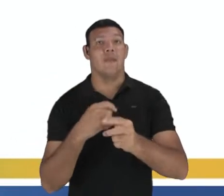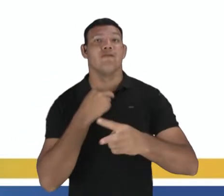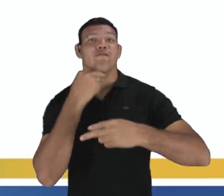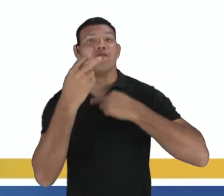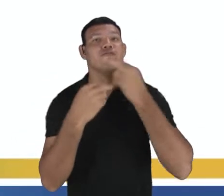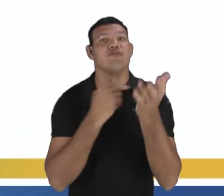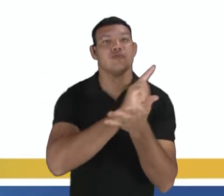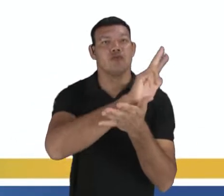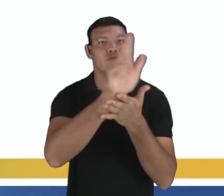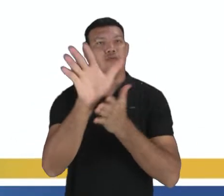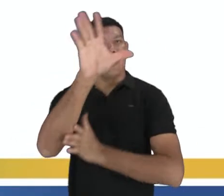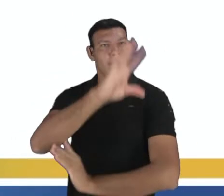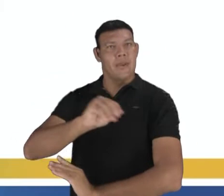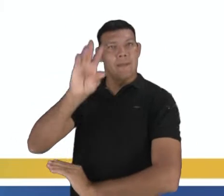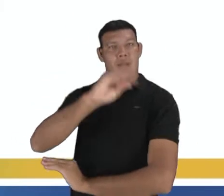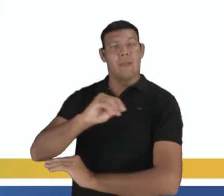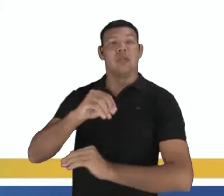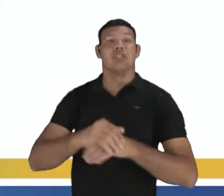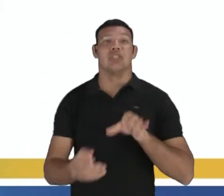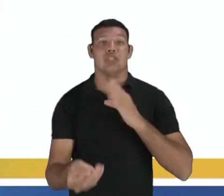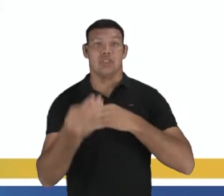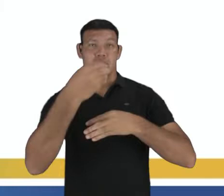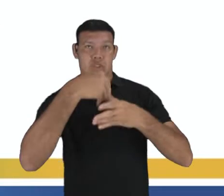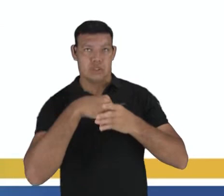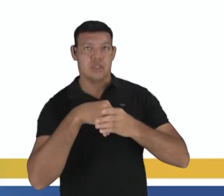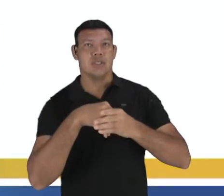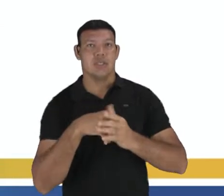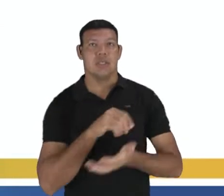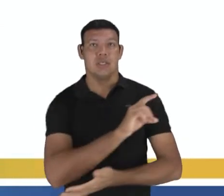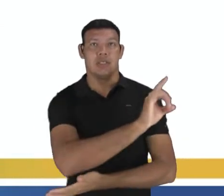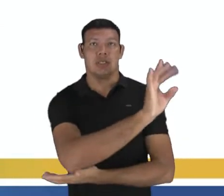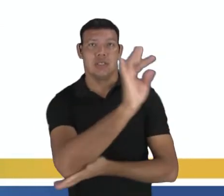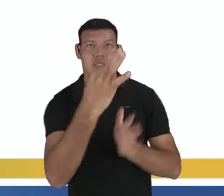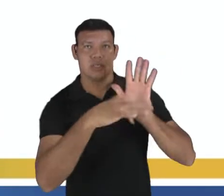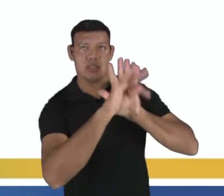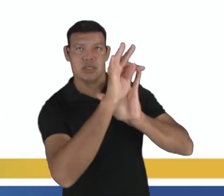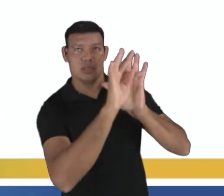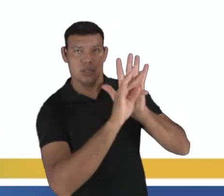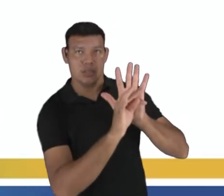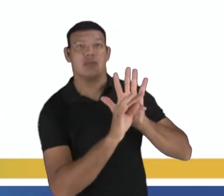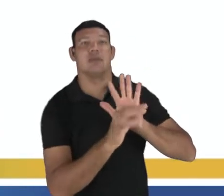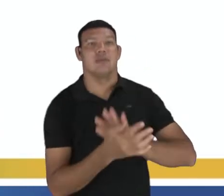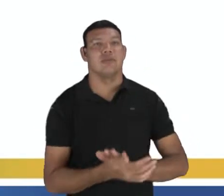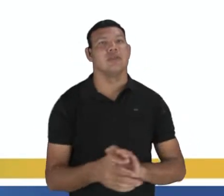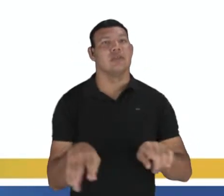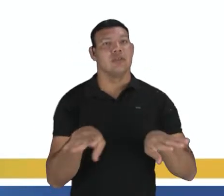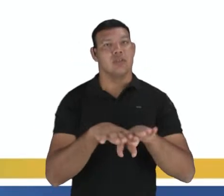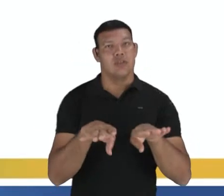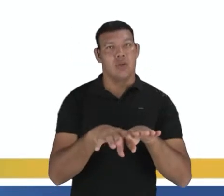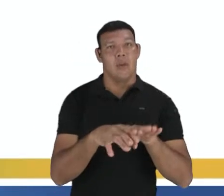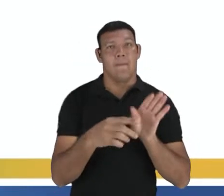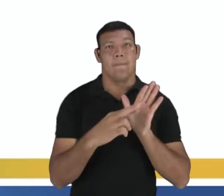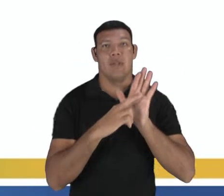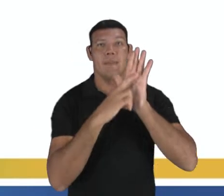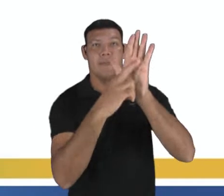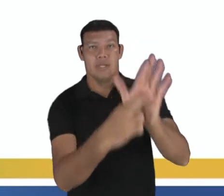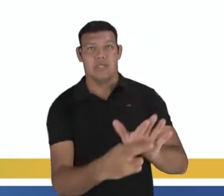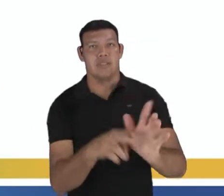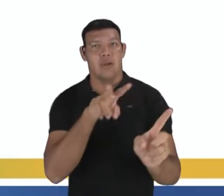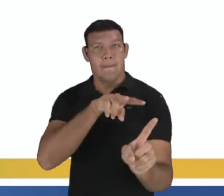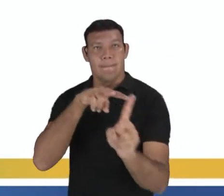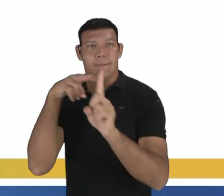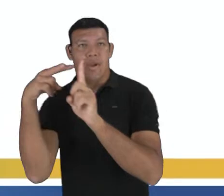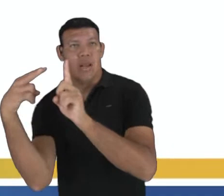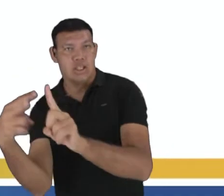texto e enunciado de mais um enunciador, que representam perspectivas, pontos de vista